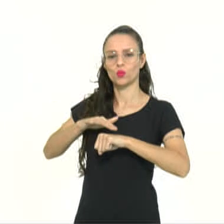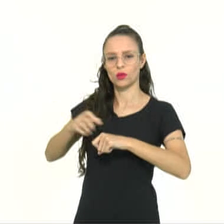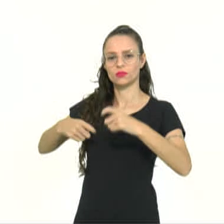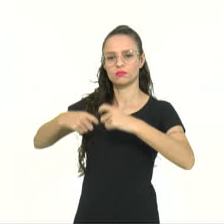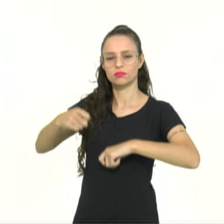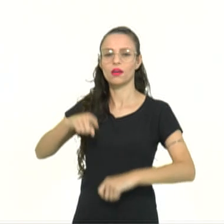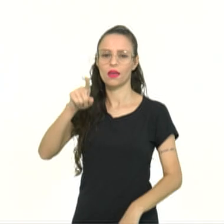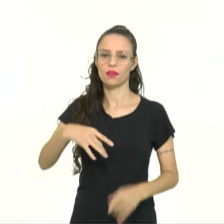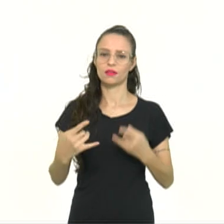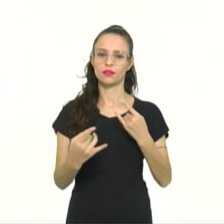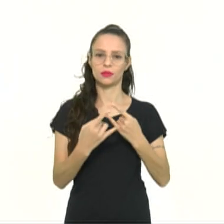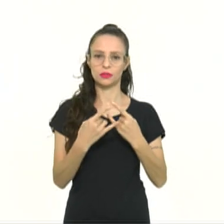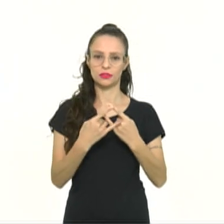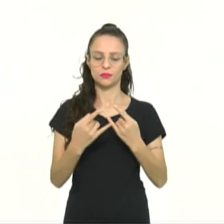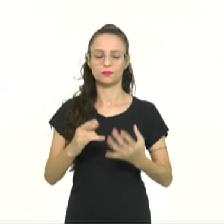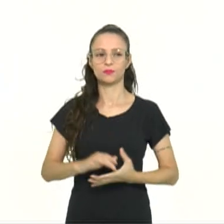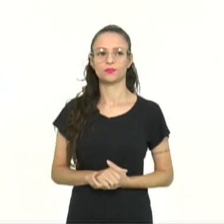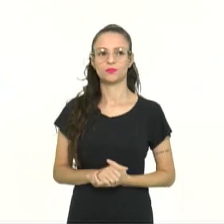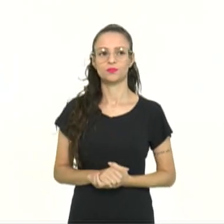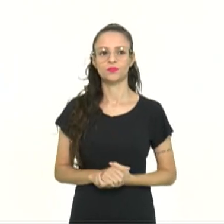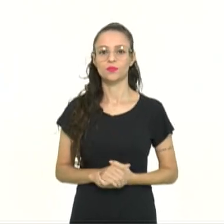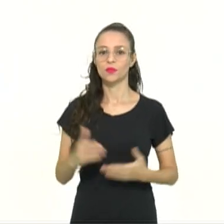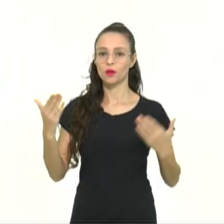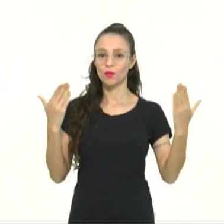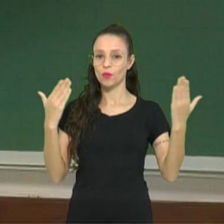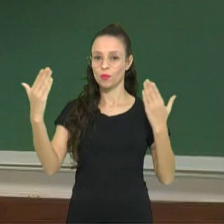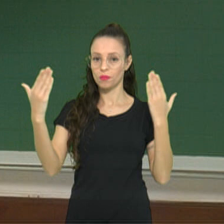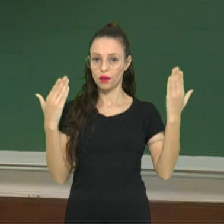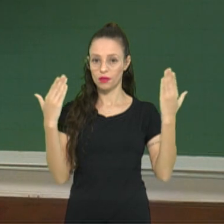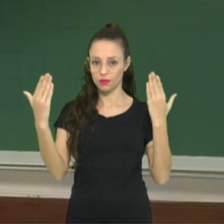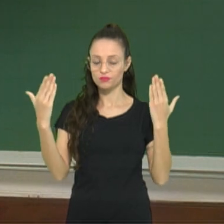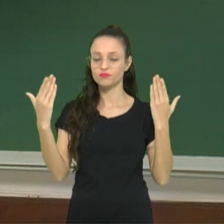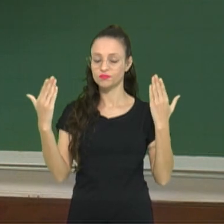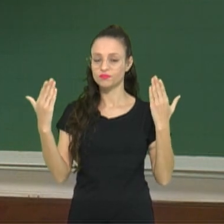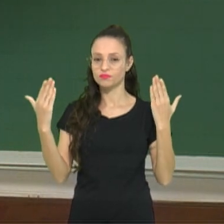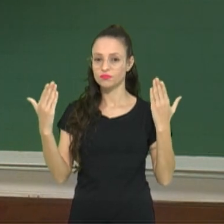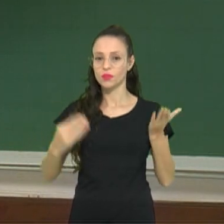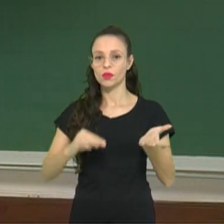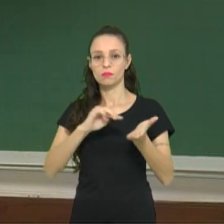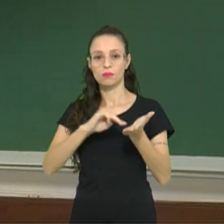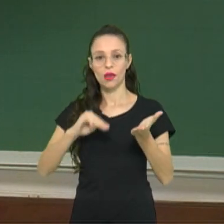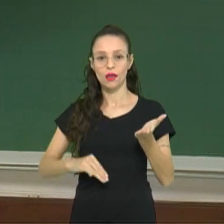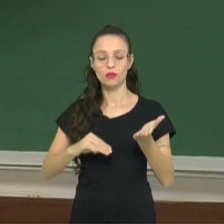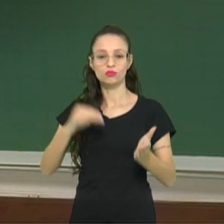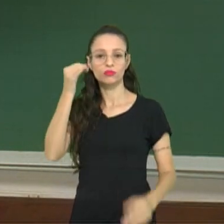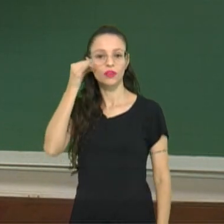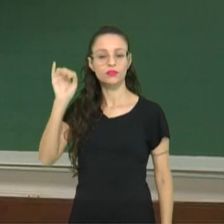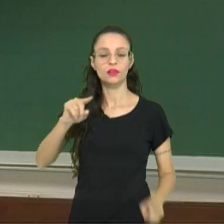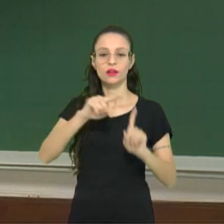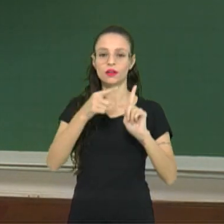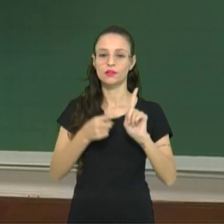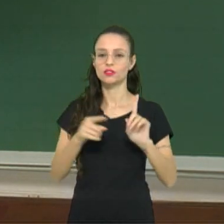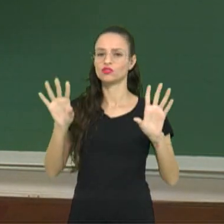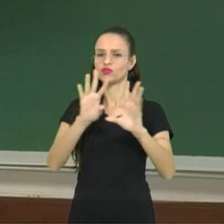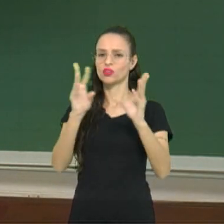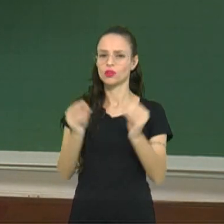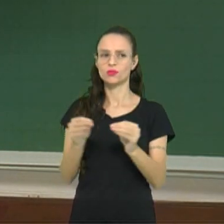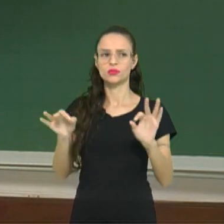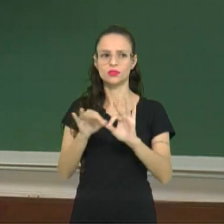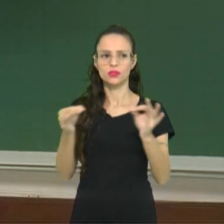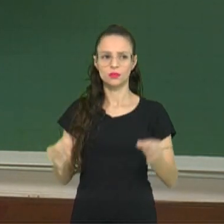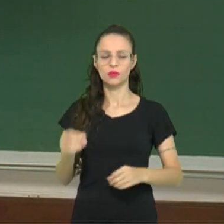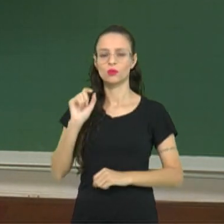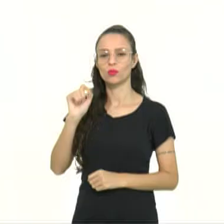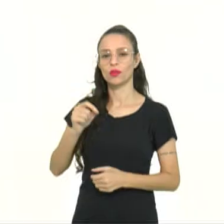bem tranquila também, beleza? Vamos comparar agora, falando, né, dos métodos, vamos comparar de um modo geral e bem simples, né? O